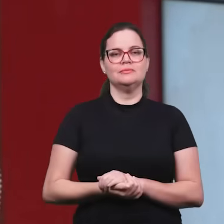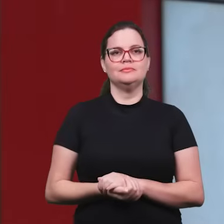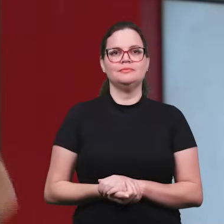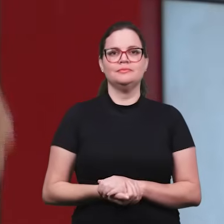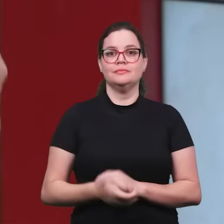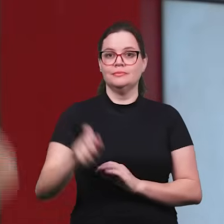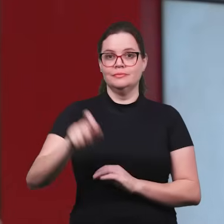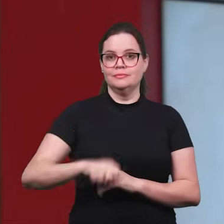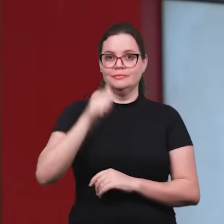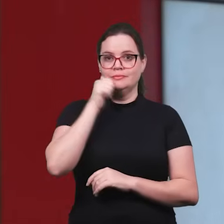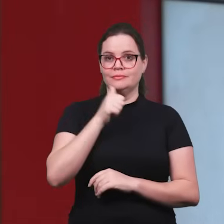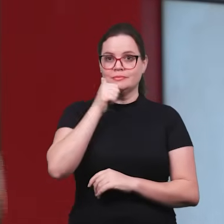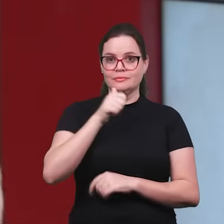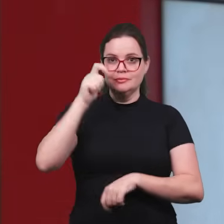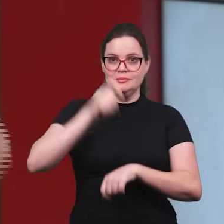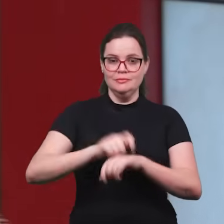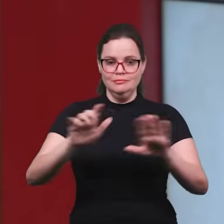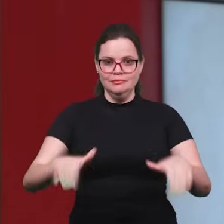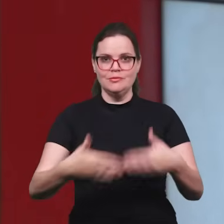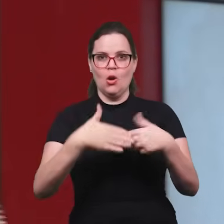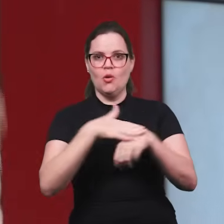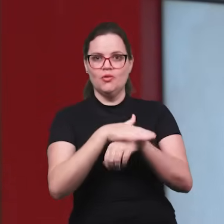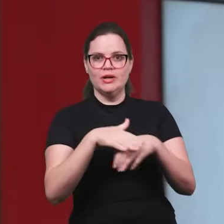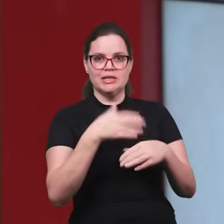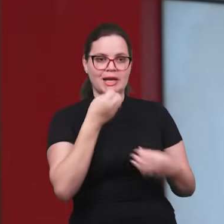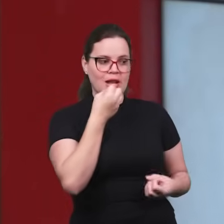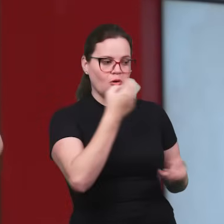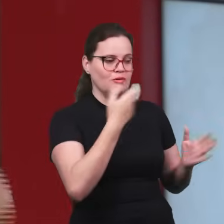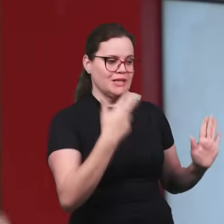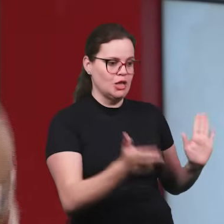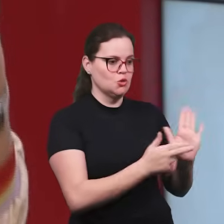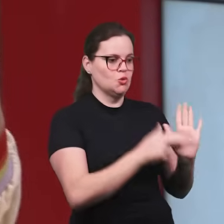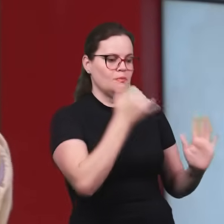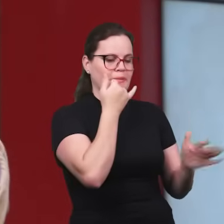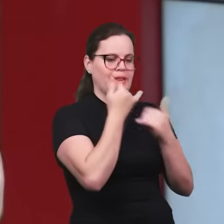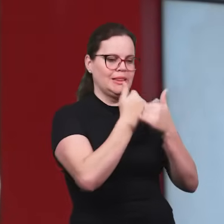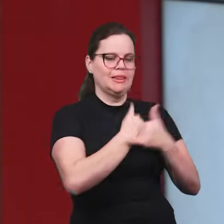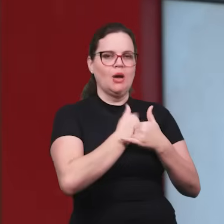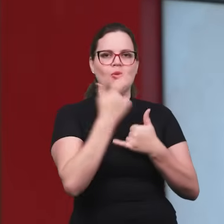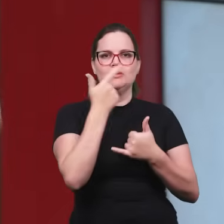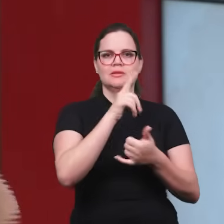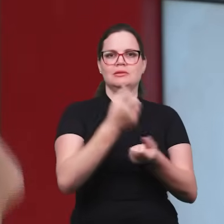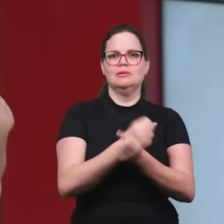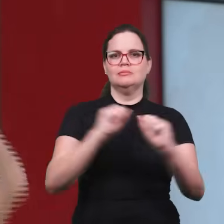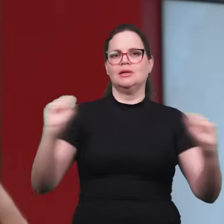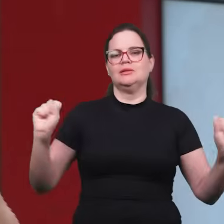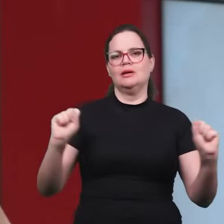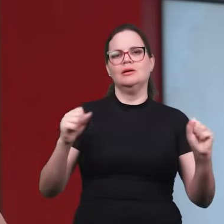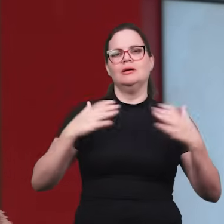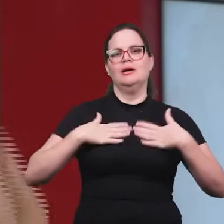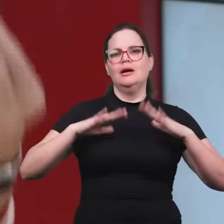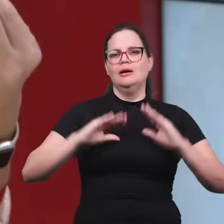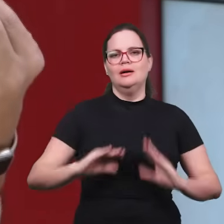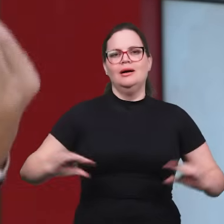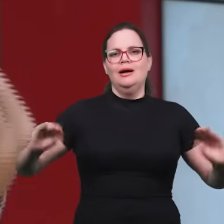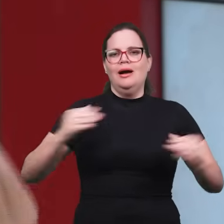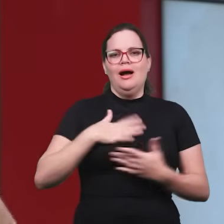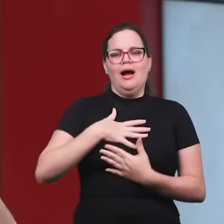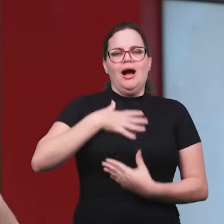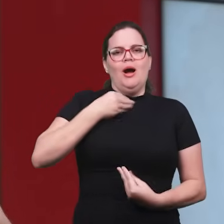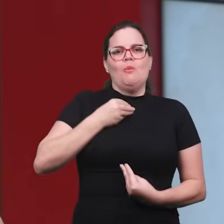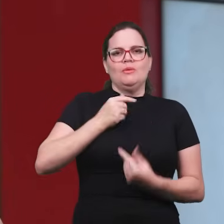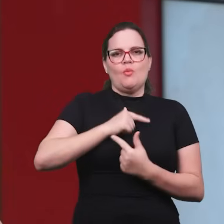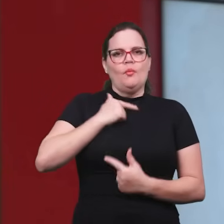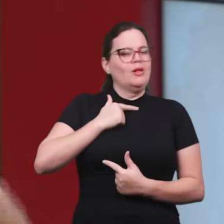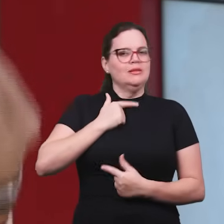ali a libertação, o perdão. Ela estava encontrando o quê? A satisfação para a sua alma, aquilo que ainda não